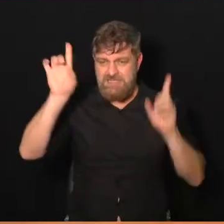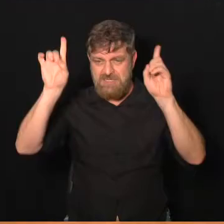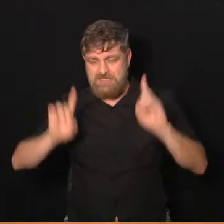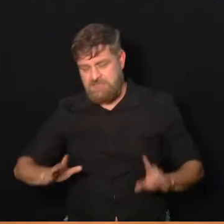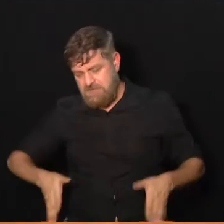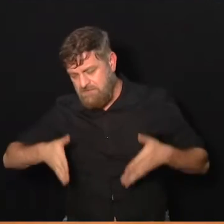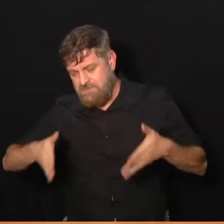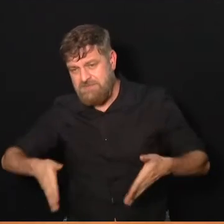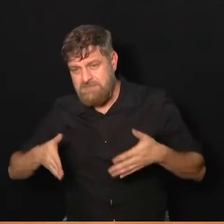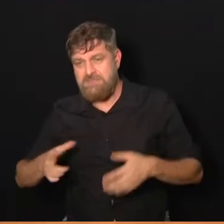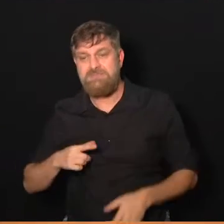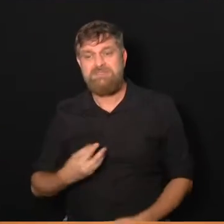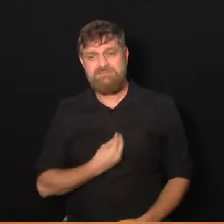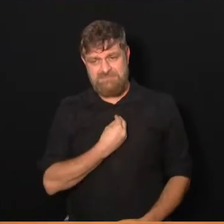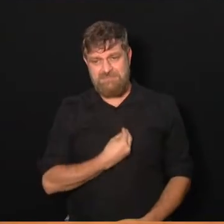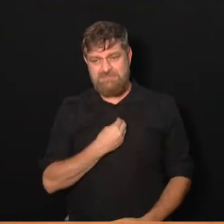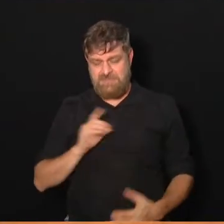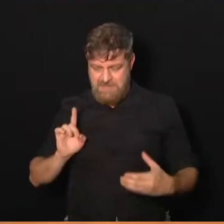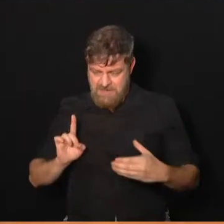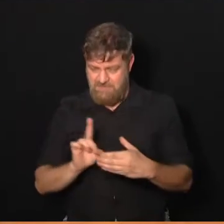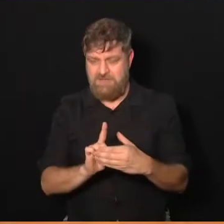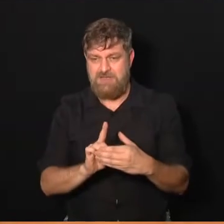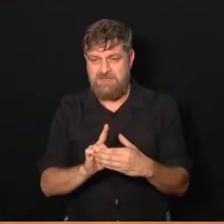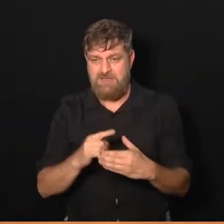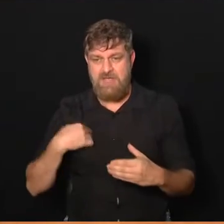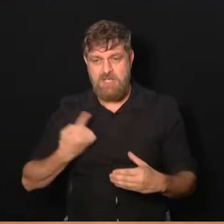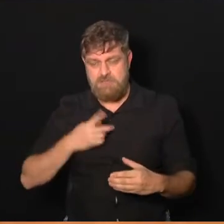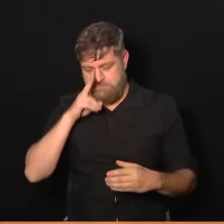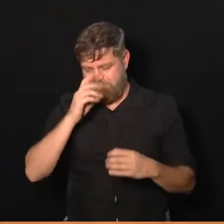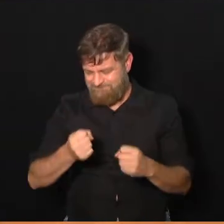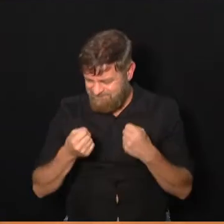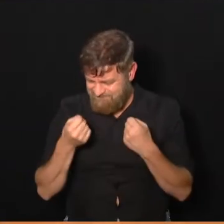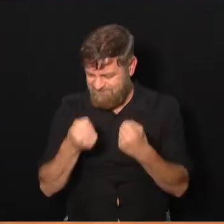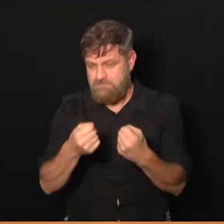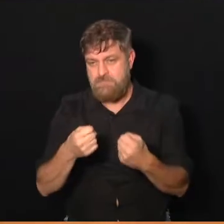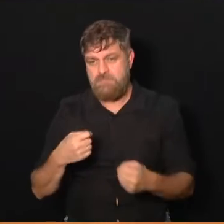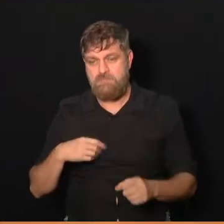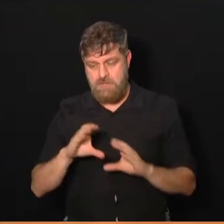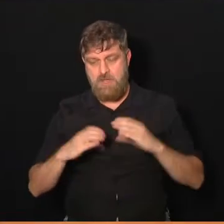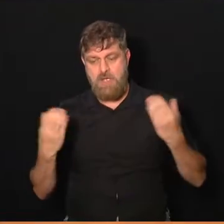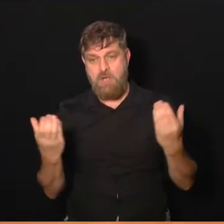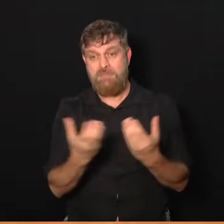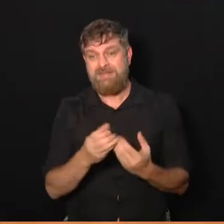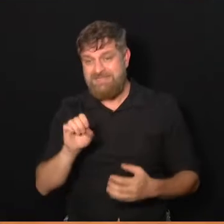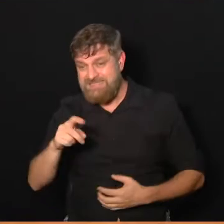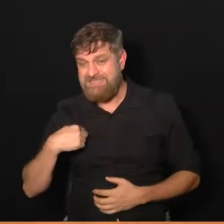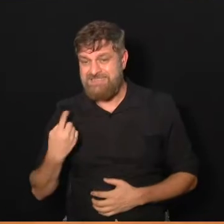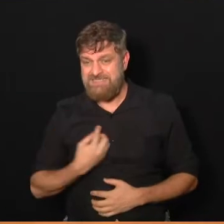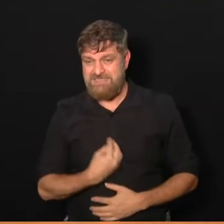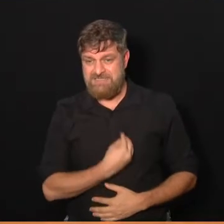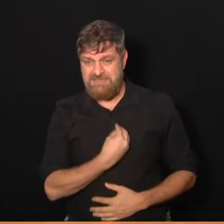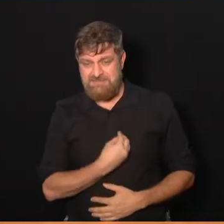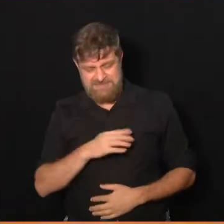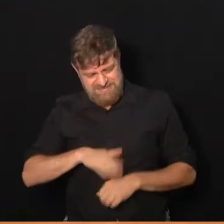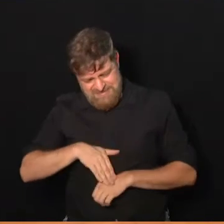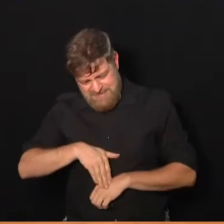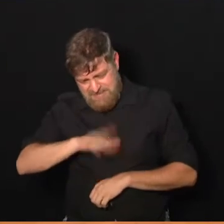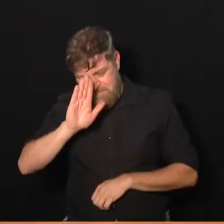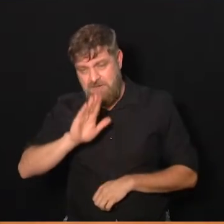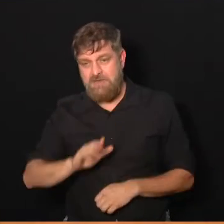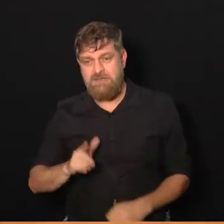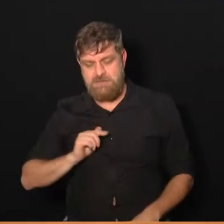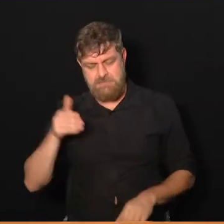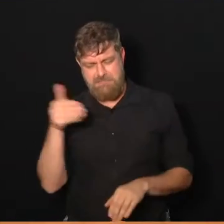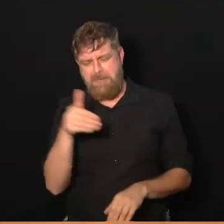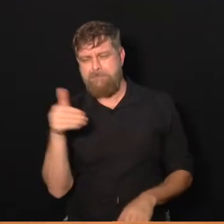deficiente, participem. A gente só vai fortalecer a nossa comunidade se a gente participar mais. É esse o